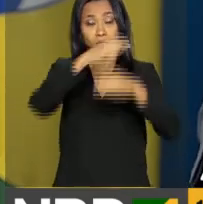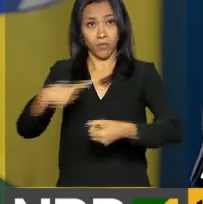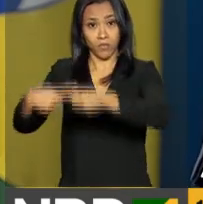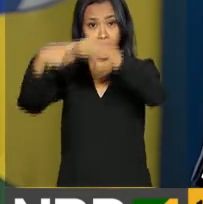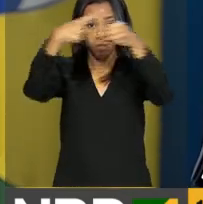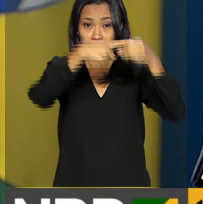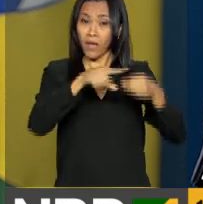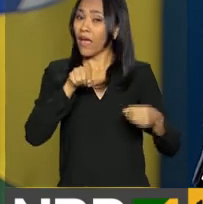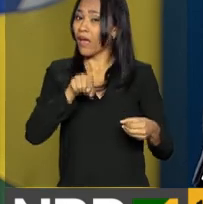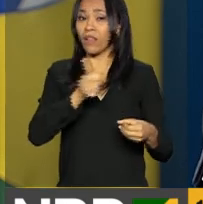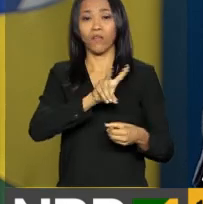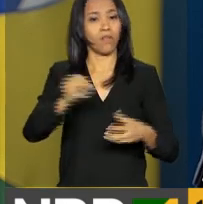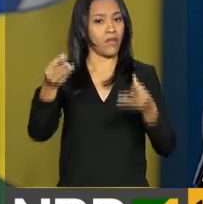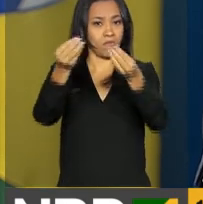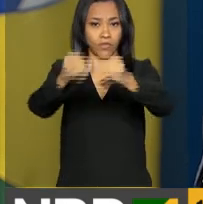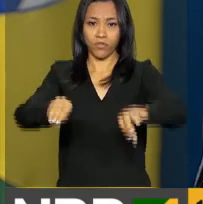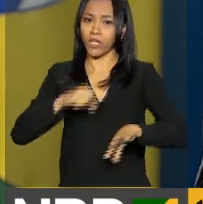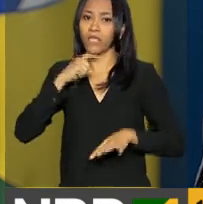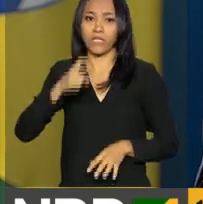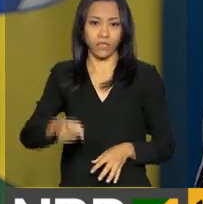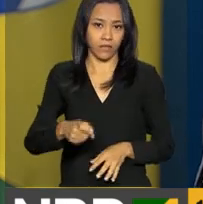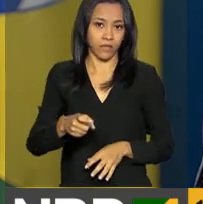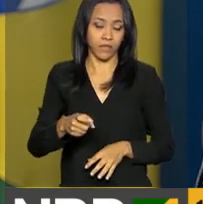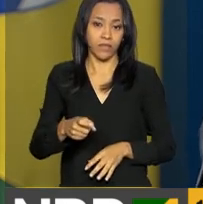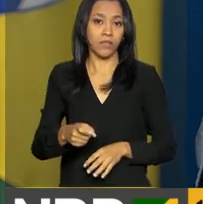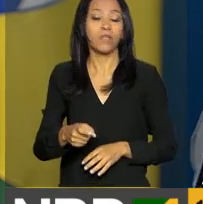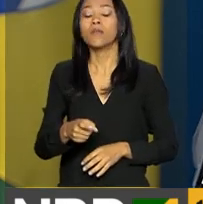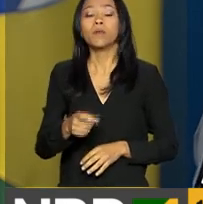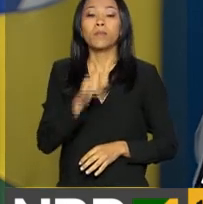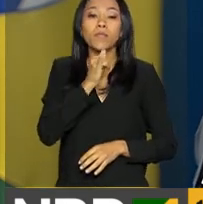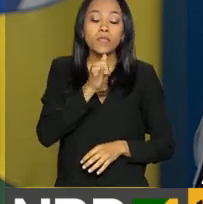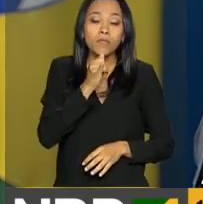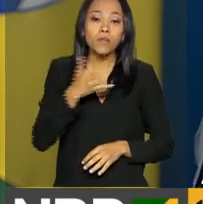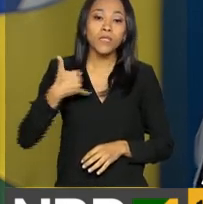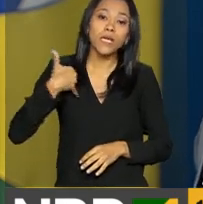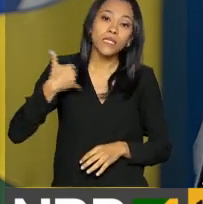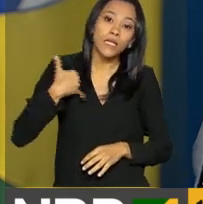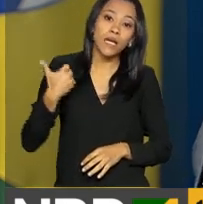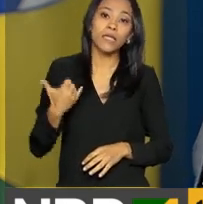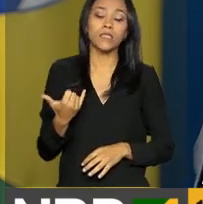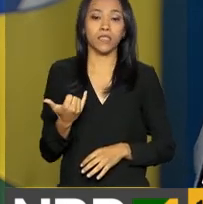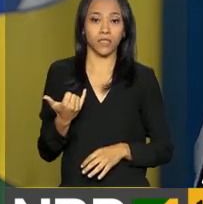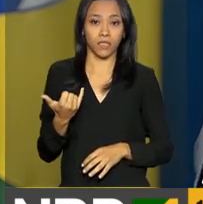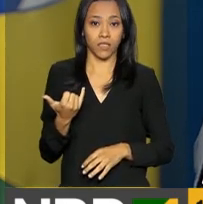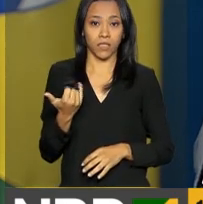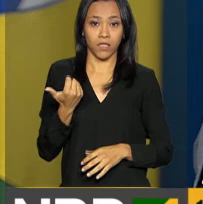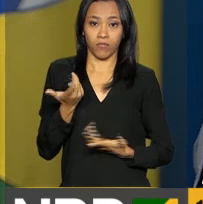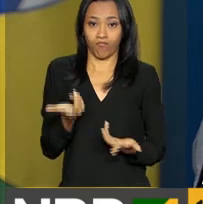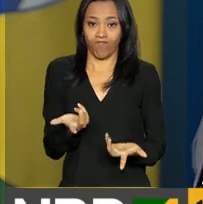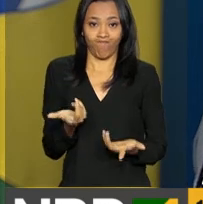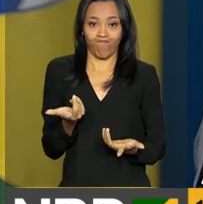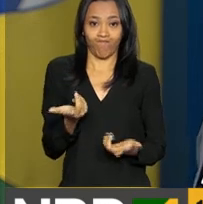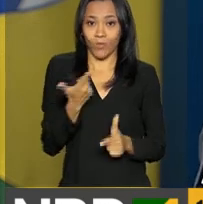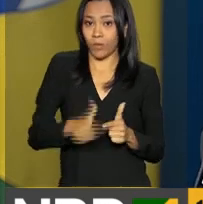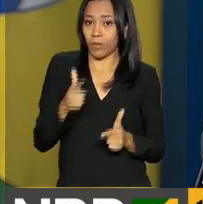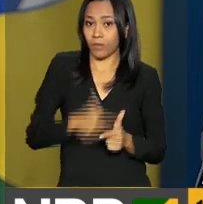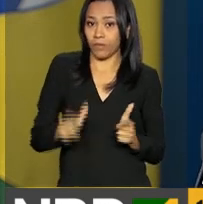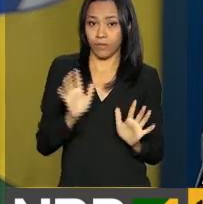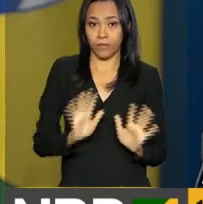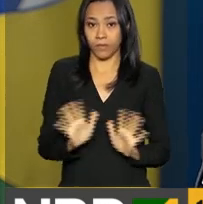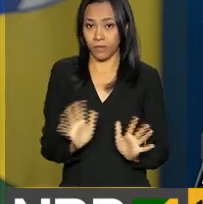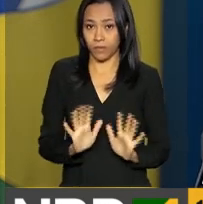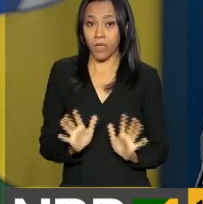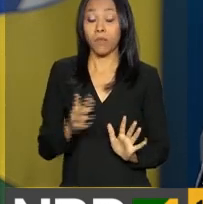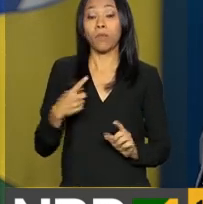não prejudica mesmo. Vocês já viram que no tópico da idade não há problema de nenhuma natureza, não é? Na hipótese do